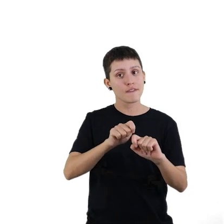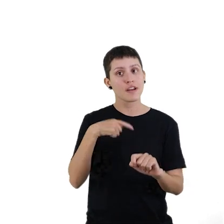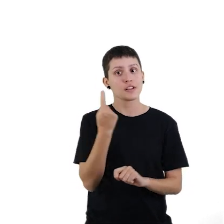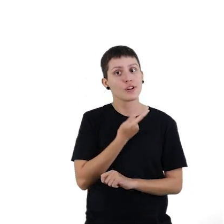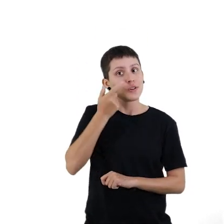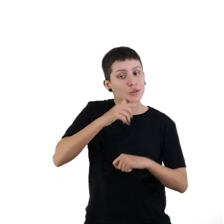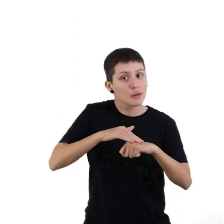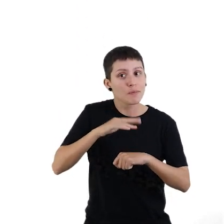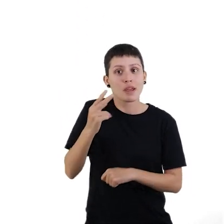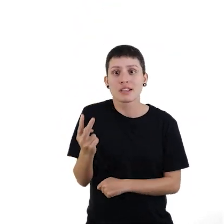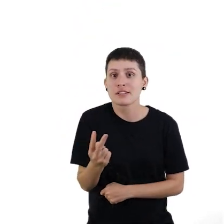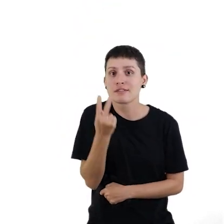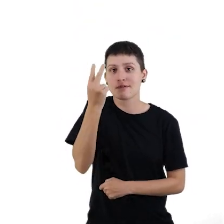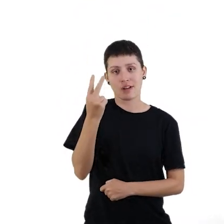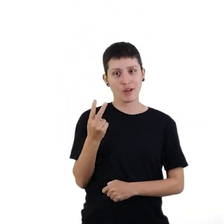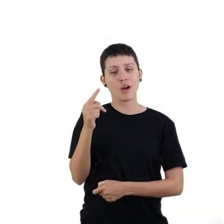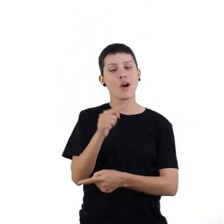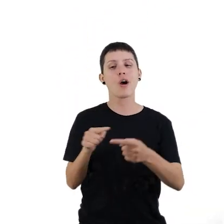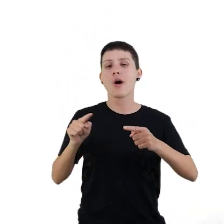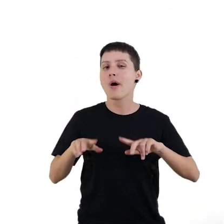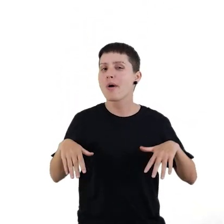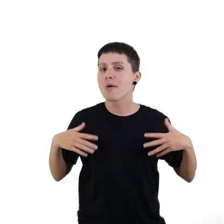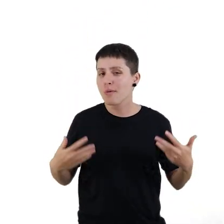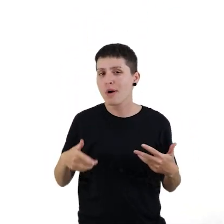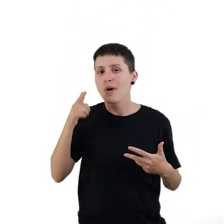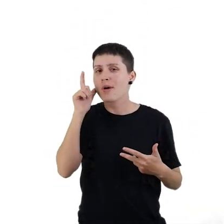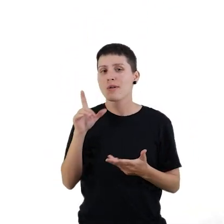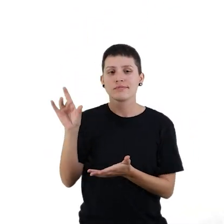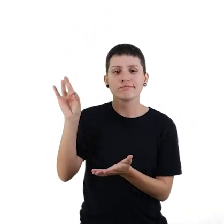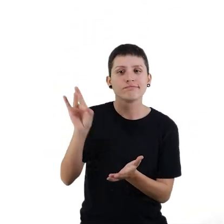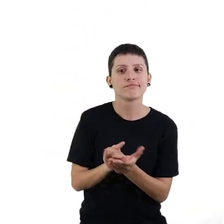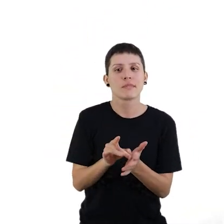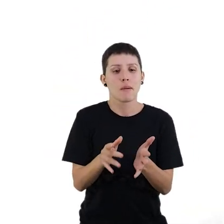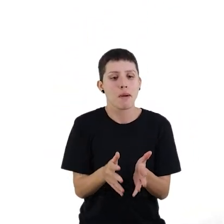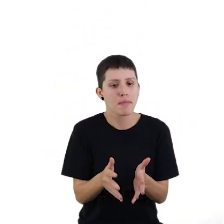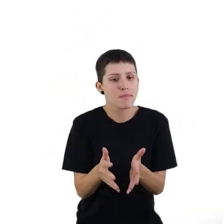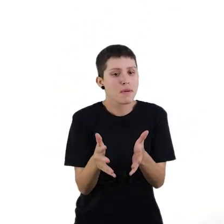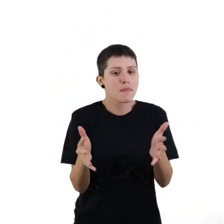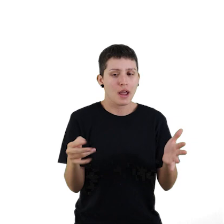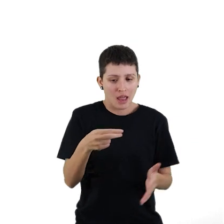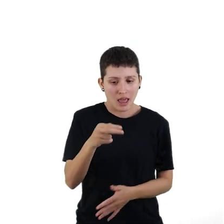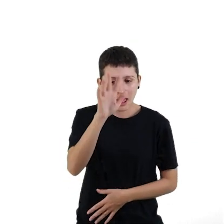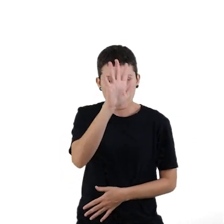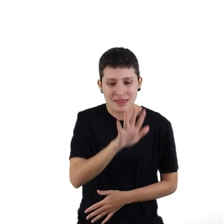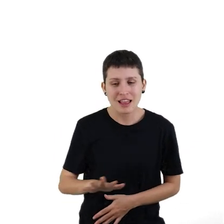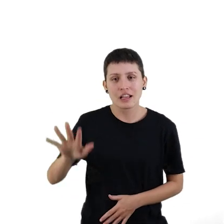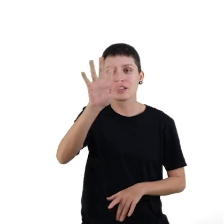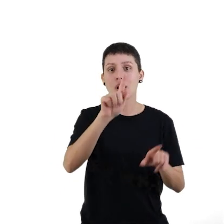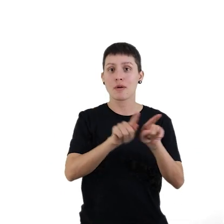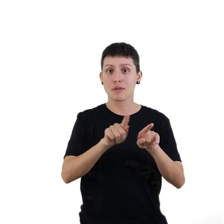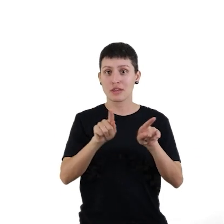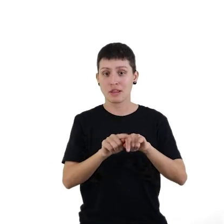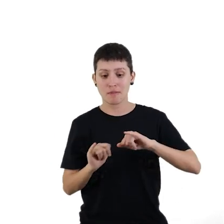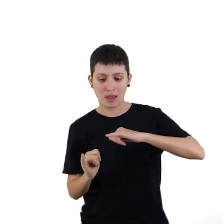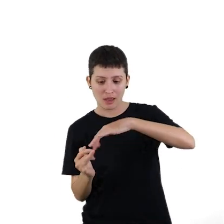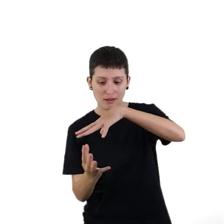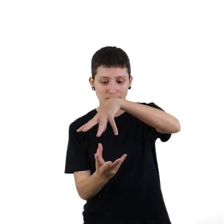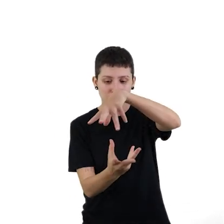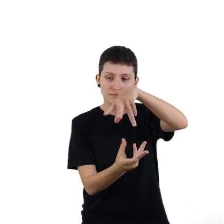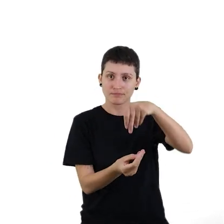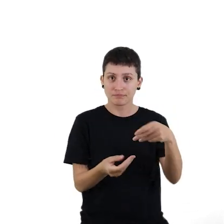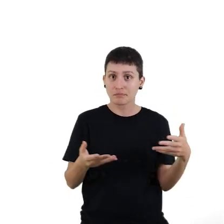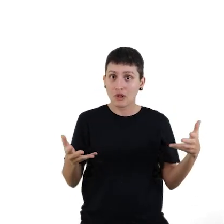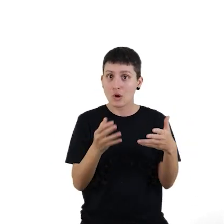mais valor para a Hidrolite, com o objetivo de consolidar a expansão nacional e internacional. Hoje,